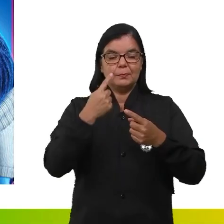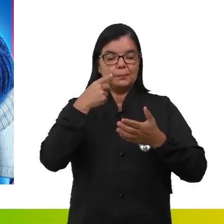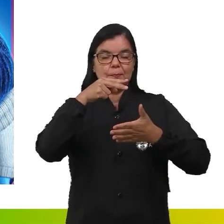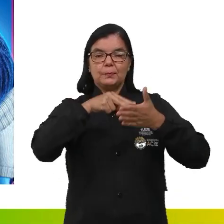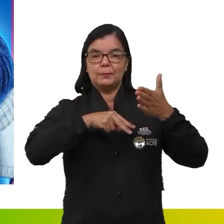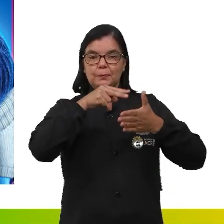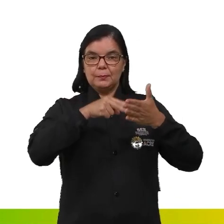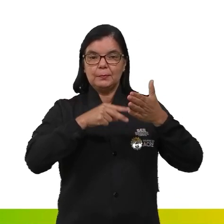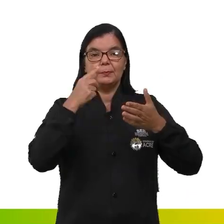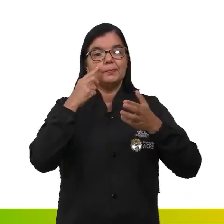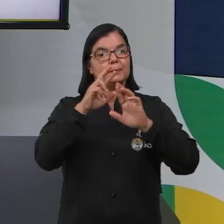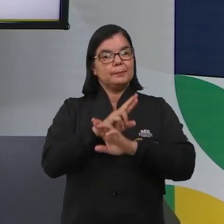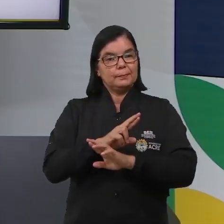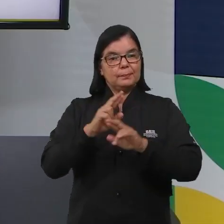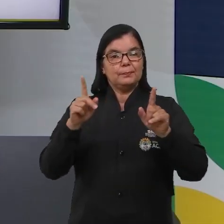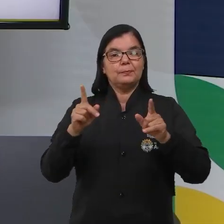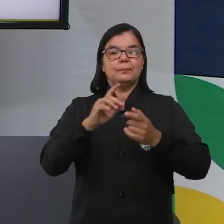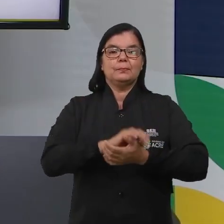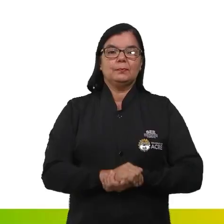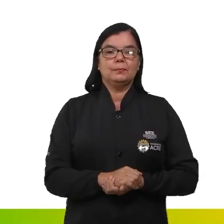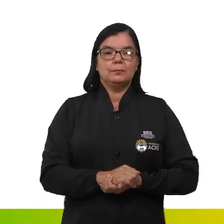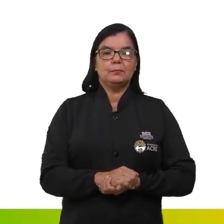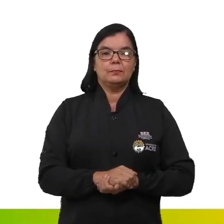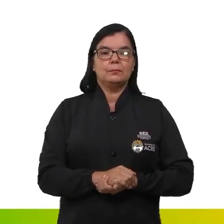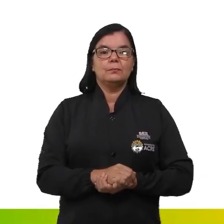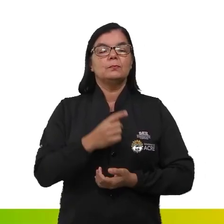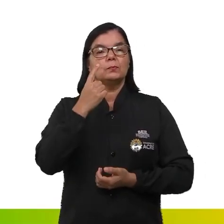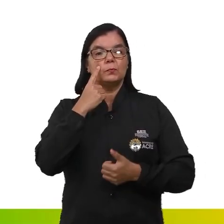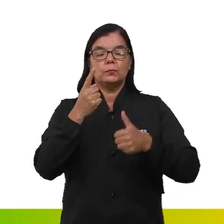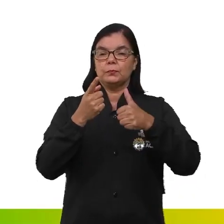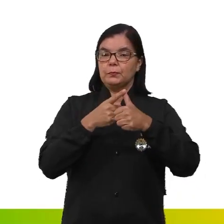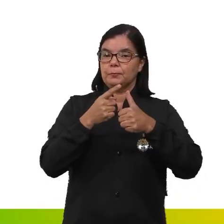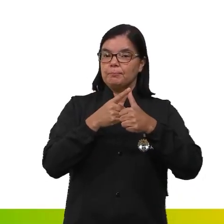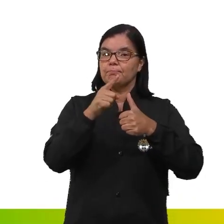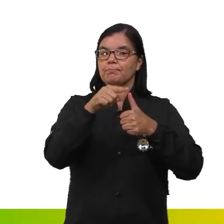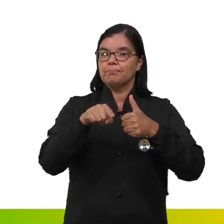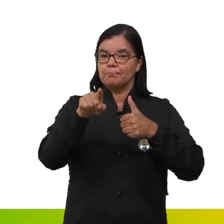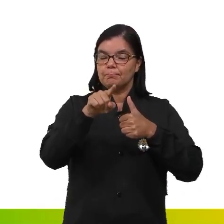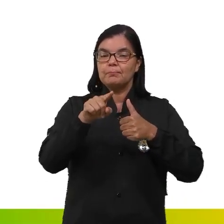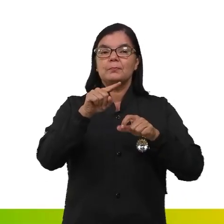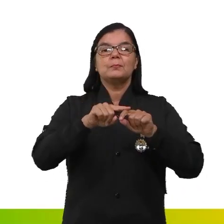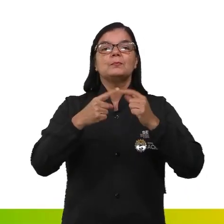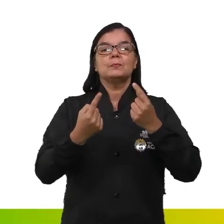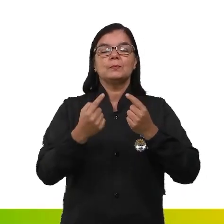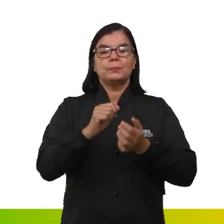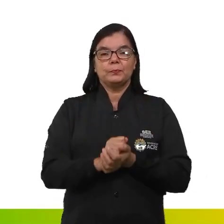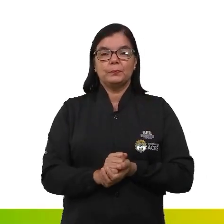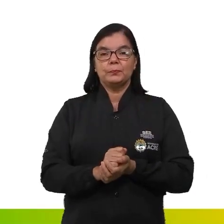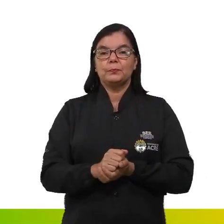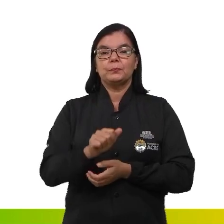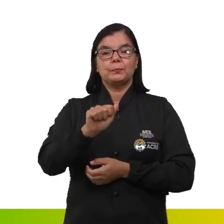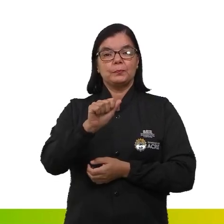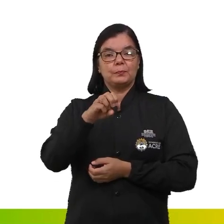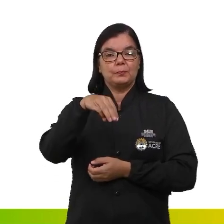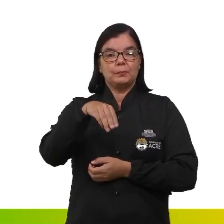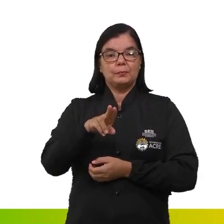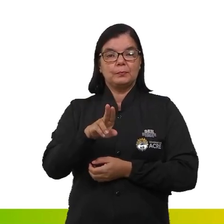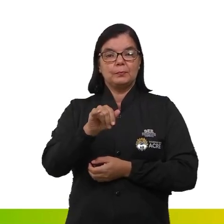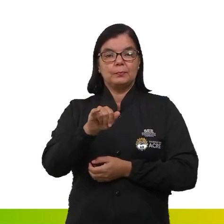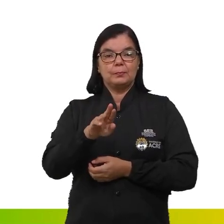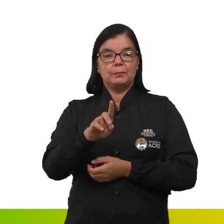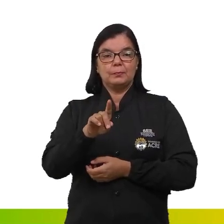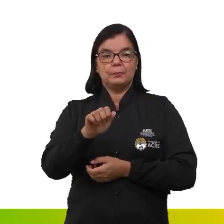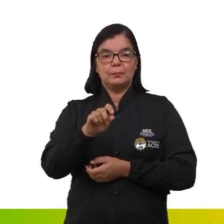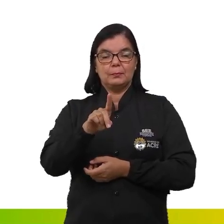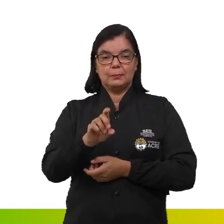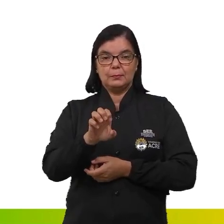leitor, fazer essa diferenciação. E aí eu trouxe o primeiro aí para vocês, que é a ambiguidade. Então, o que é